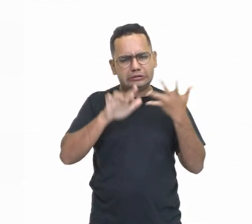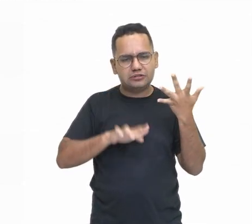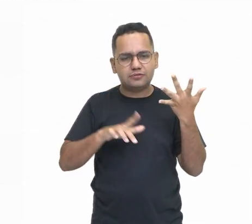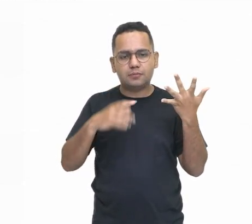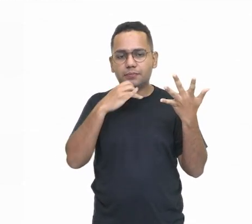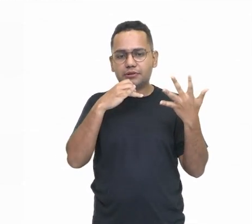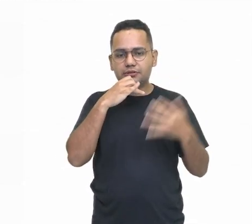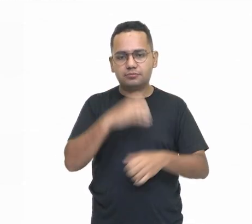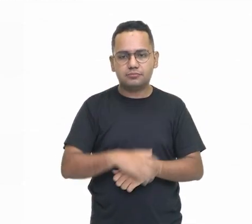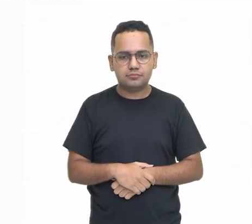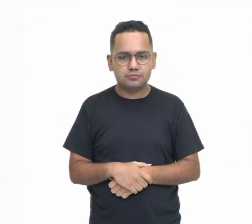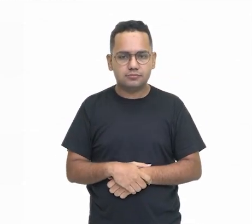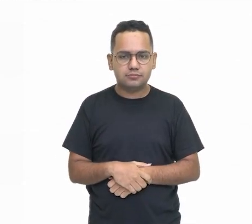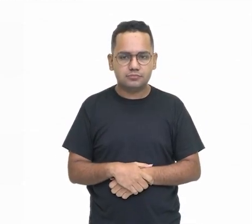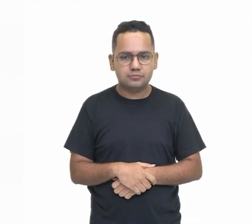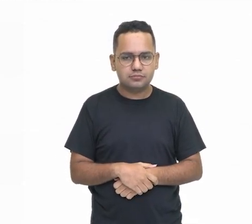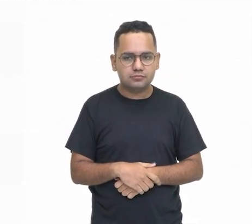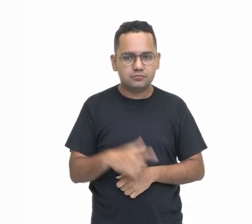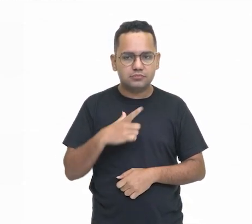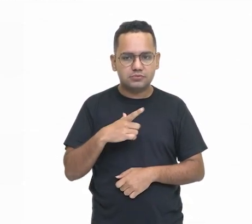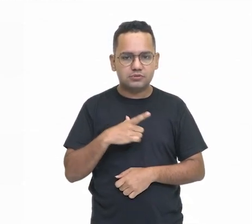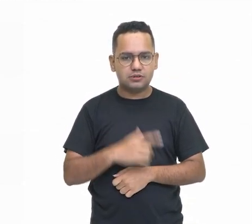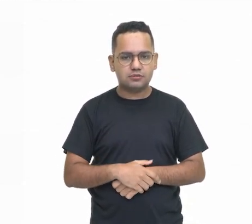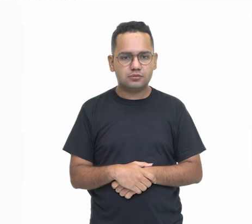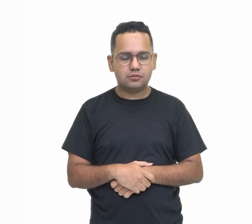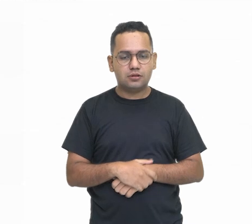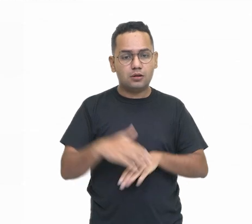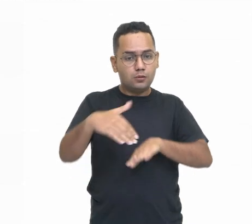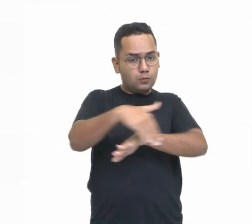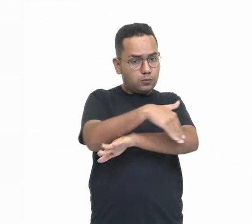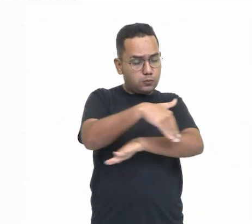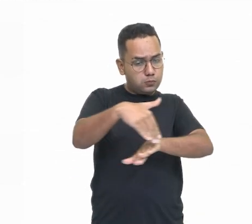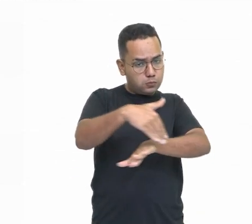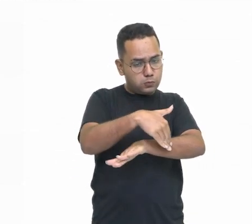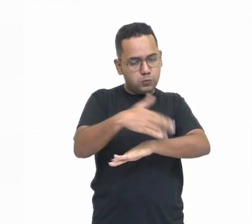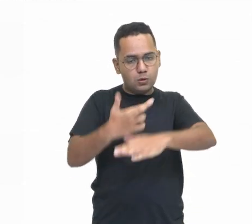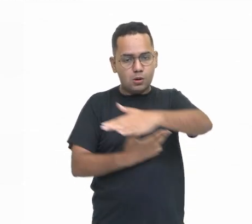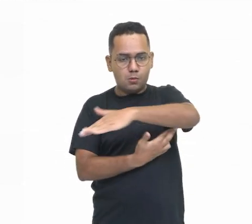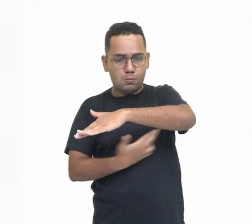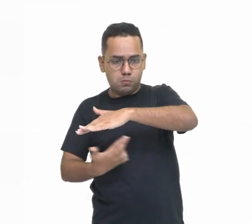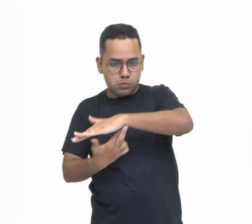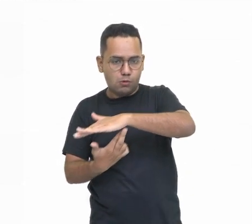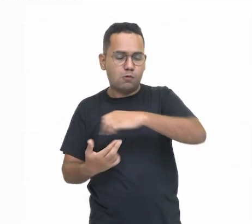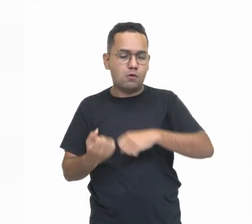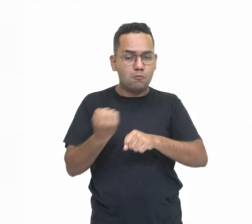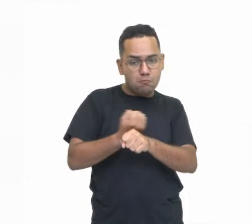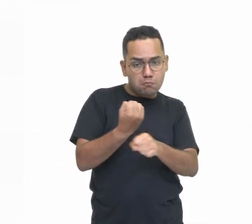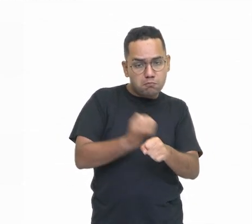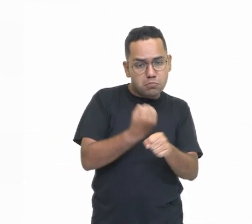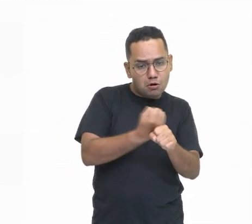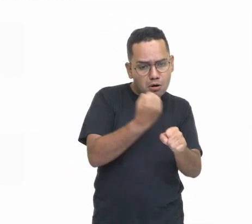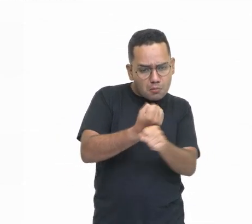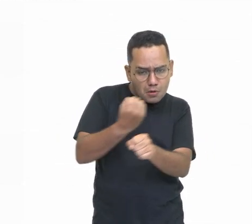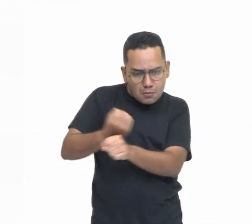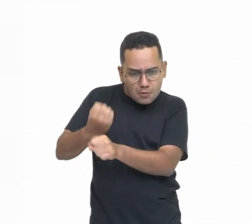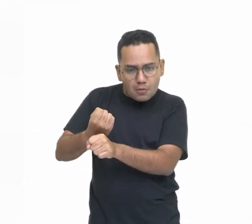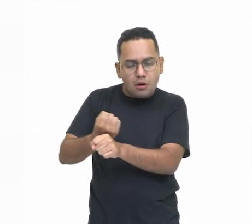de uma extensa rede de estradas, pontes e fortalezas, utilizando